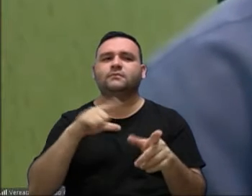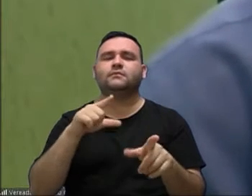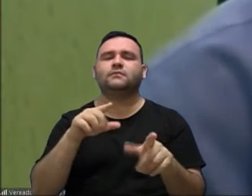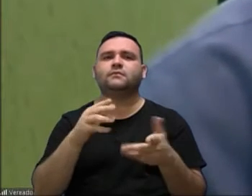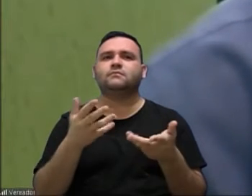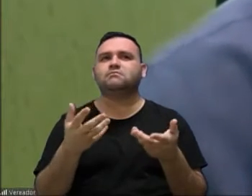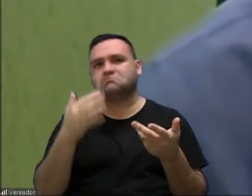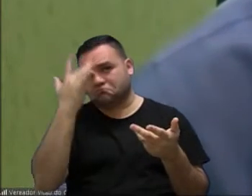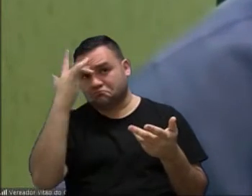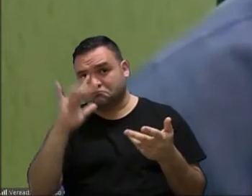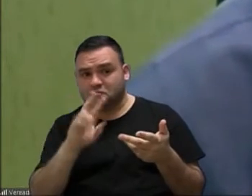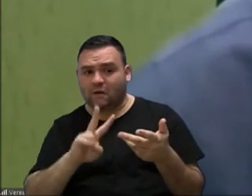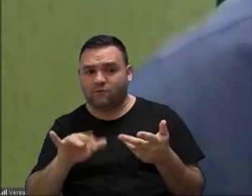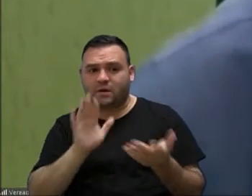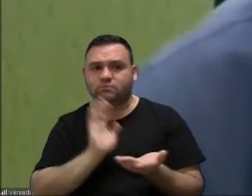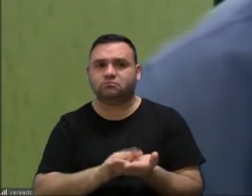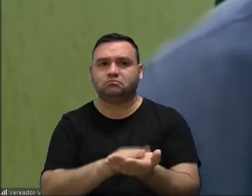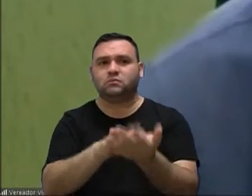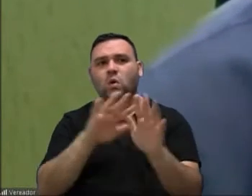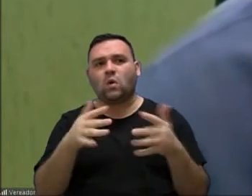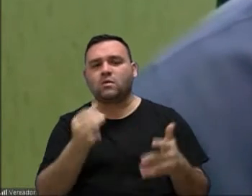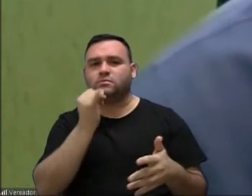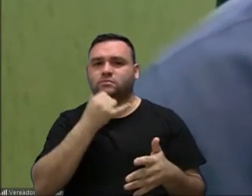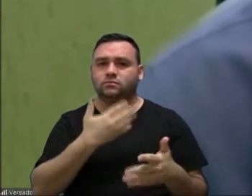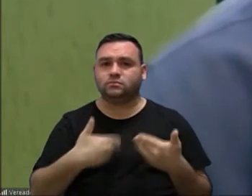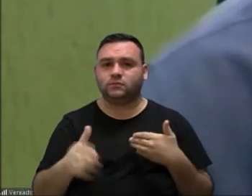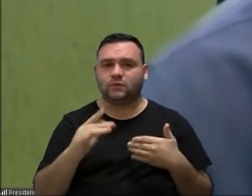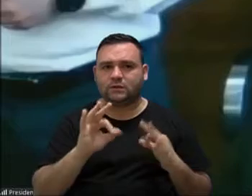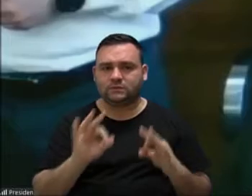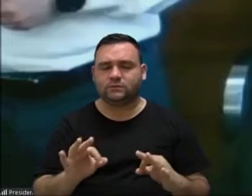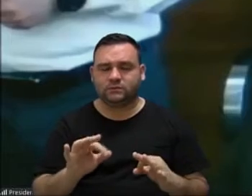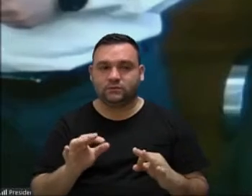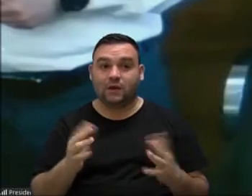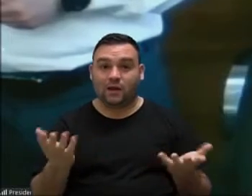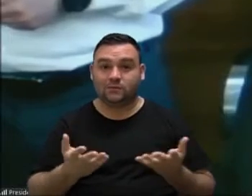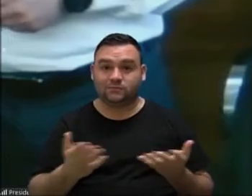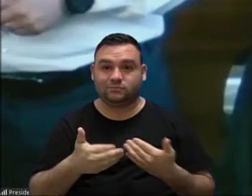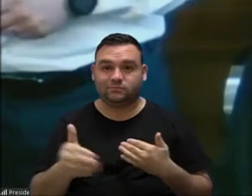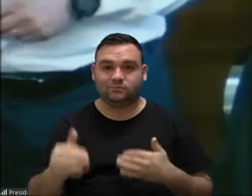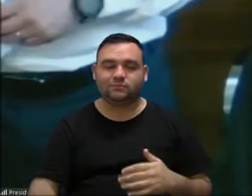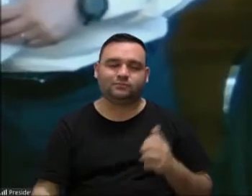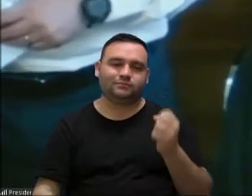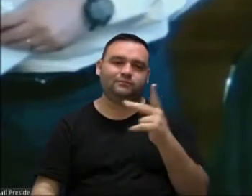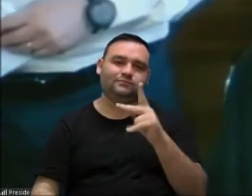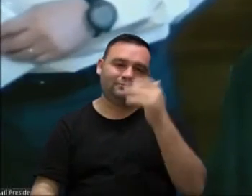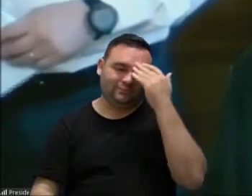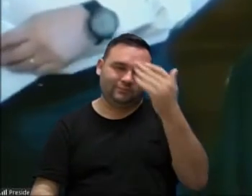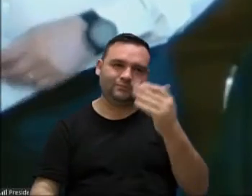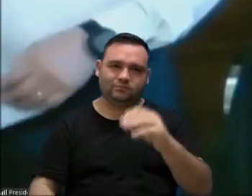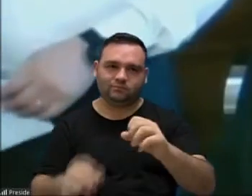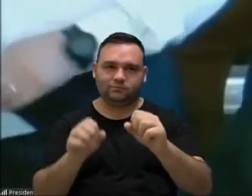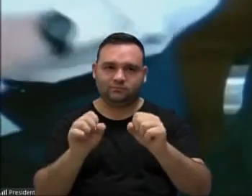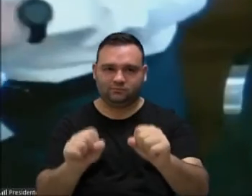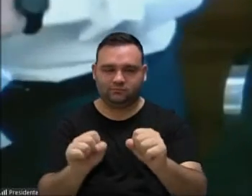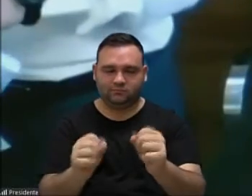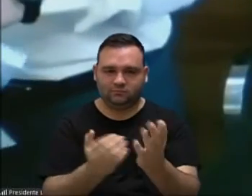voto aqui, não sei se vai ter voto de congratulação ou de pesar. Estamos chegando agora aqui. Obrigado, Dine. Pode